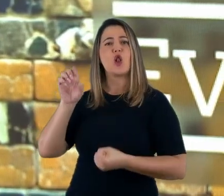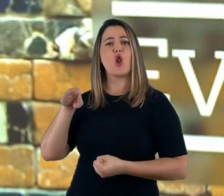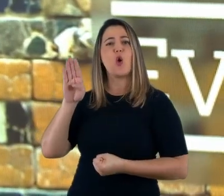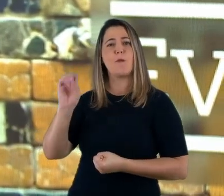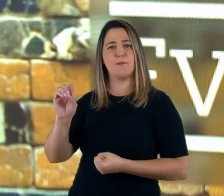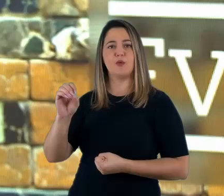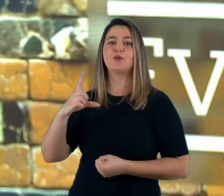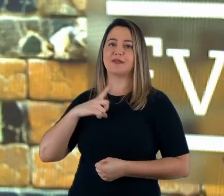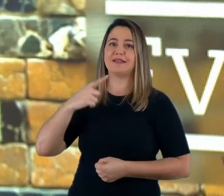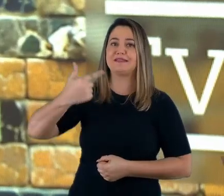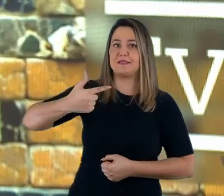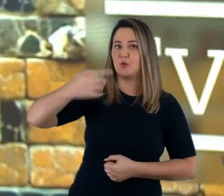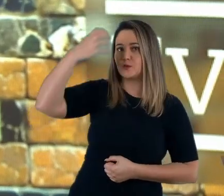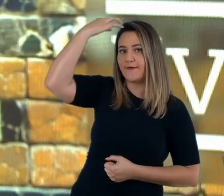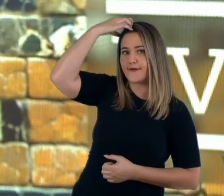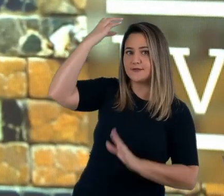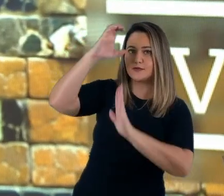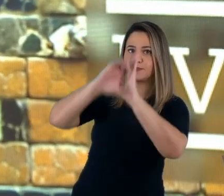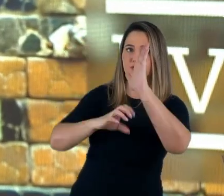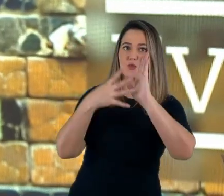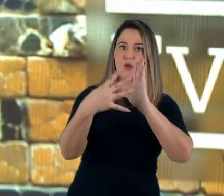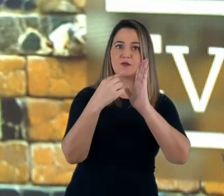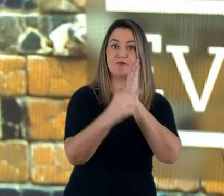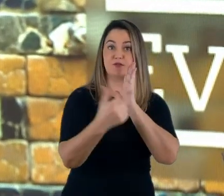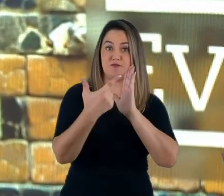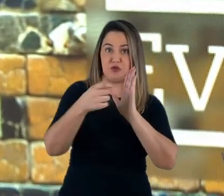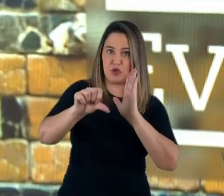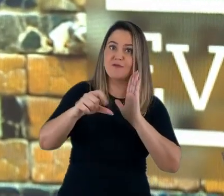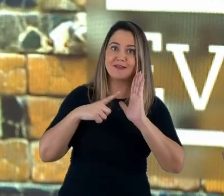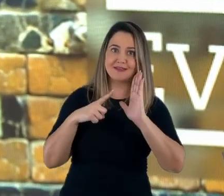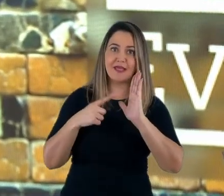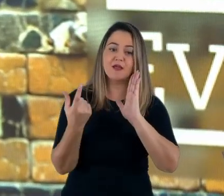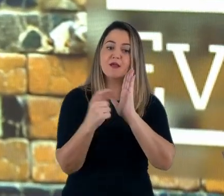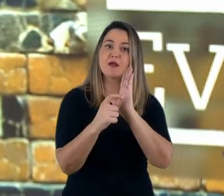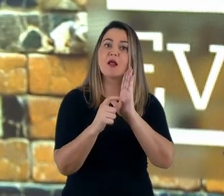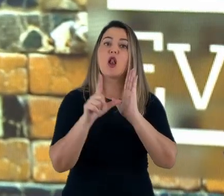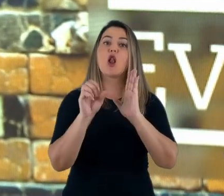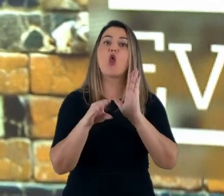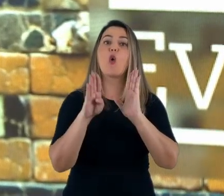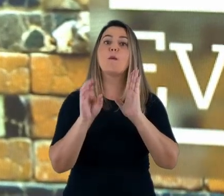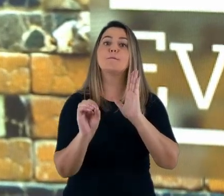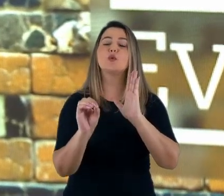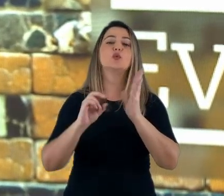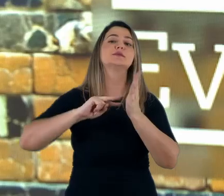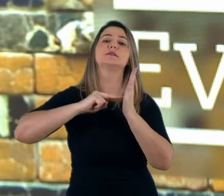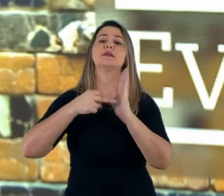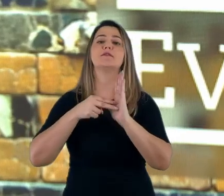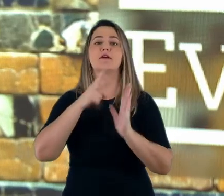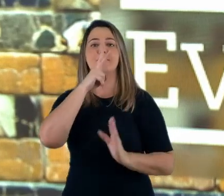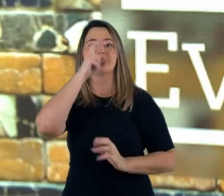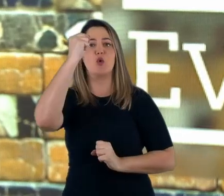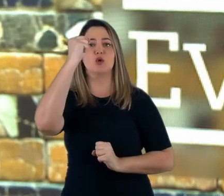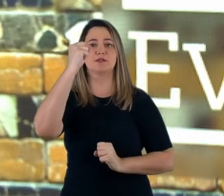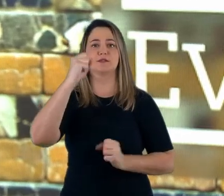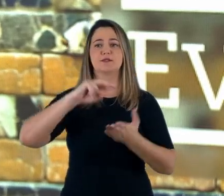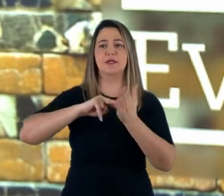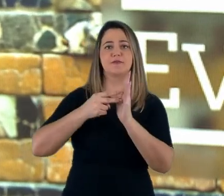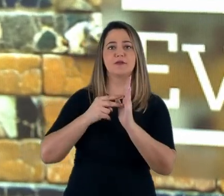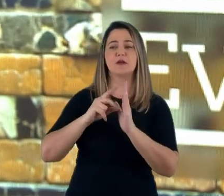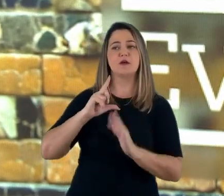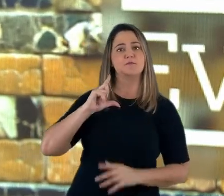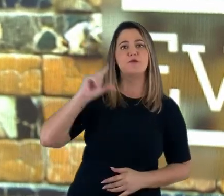Reis, capítulo 4, verso 29, por exemplo, então quer dizer que cingir os lombos é partir. Desse